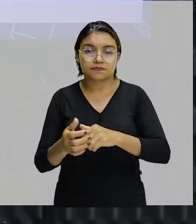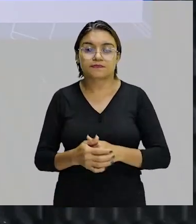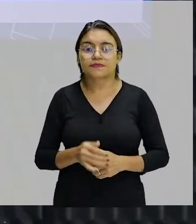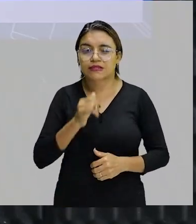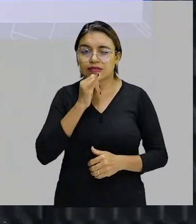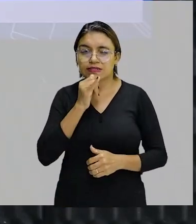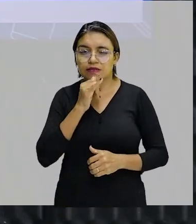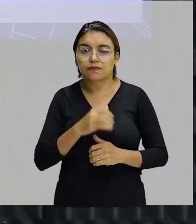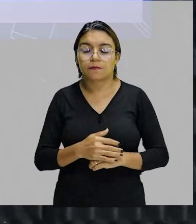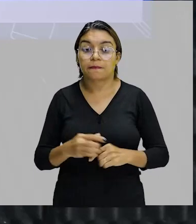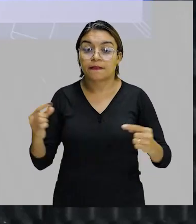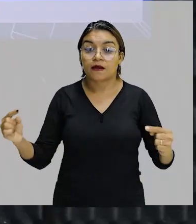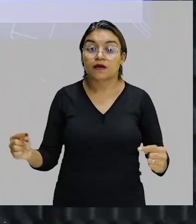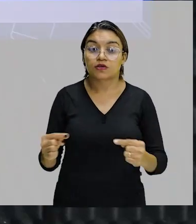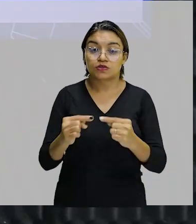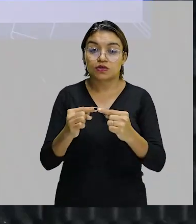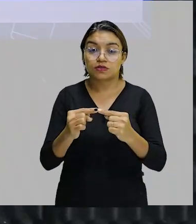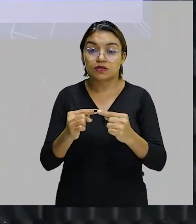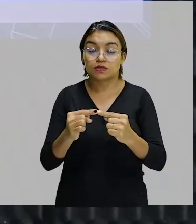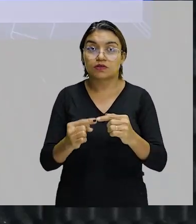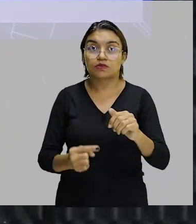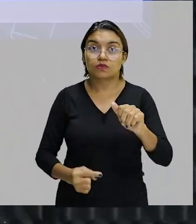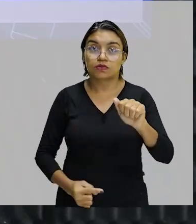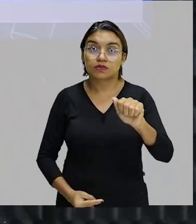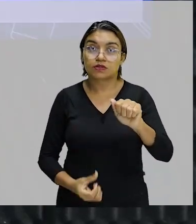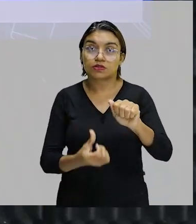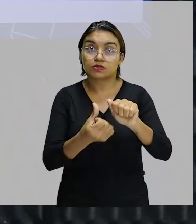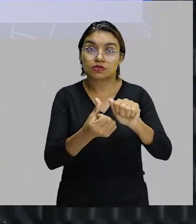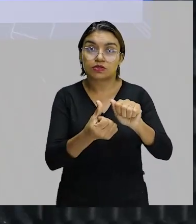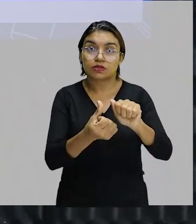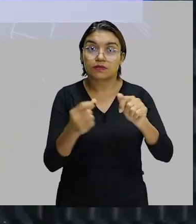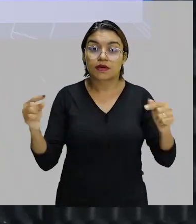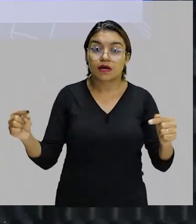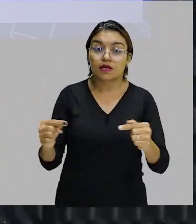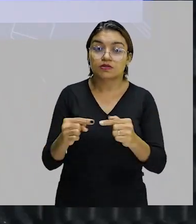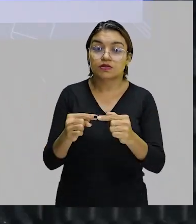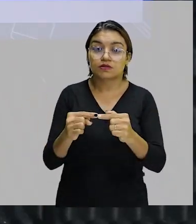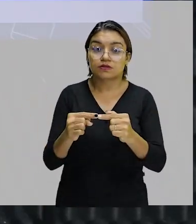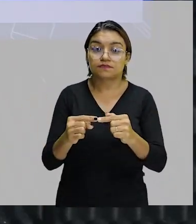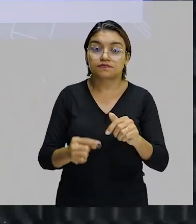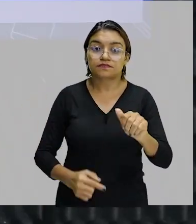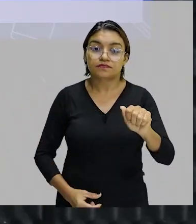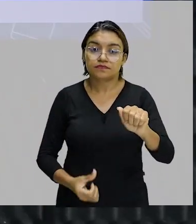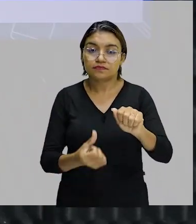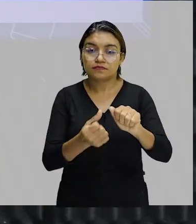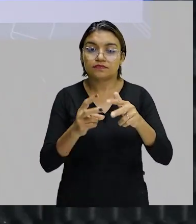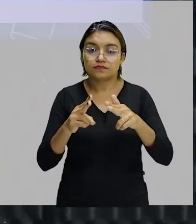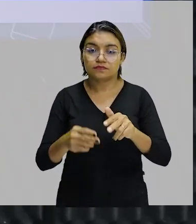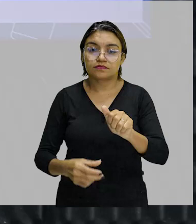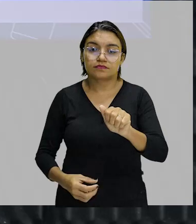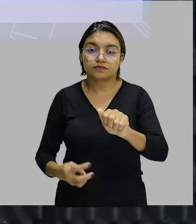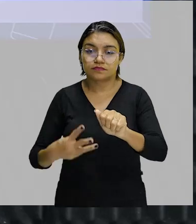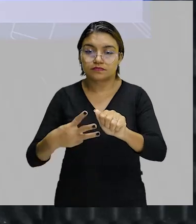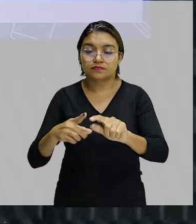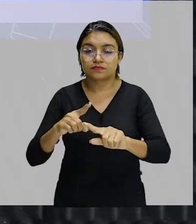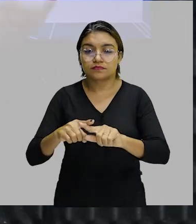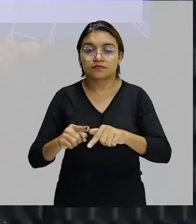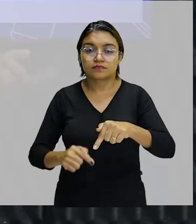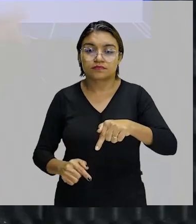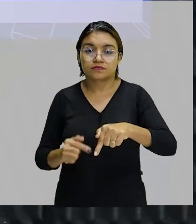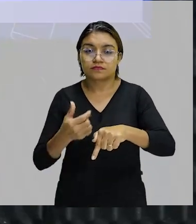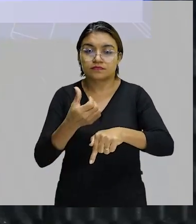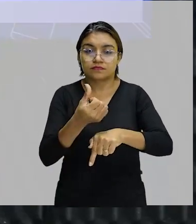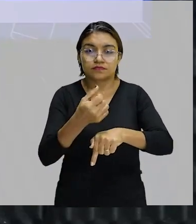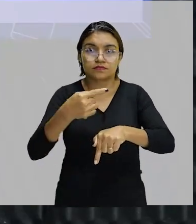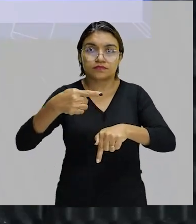No caso, estou associando o sexto termo e o terceiro termo da seguinte forma. A6 é igual a 3 vezes Q elevado a 6